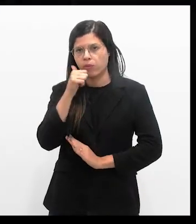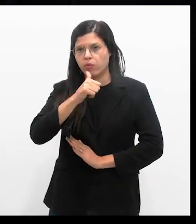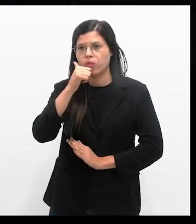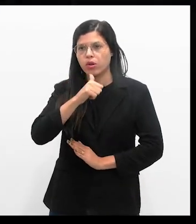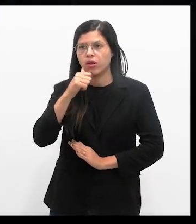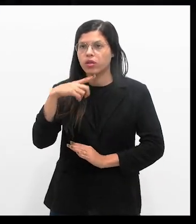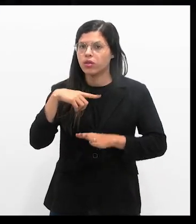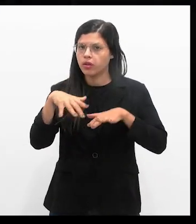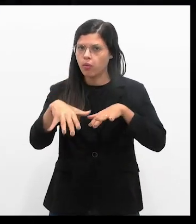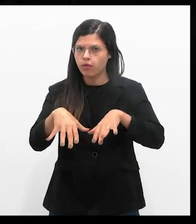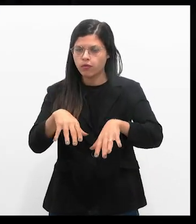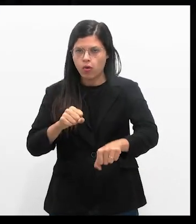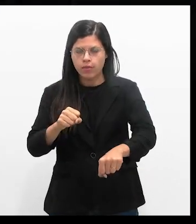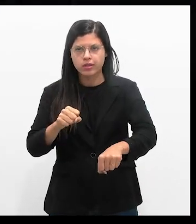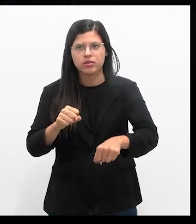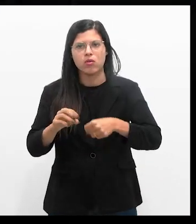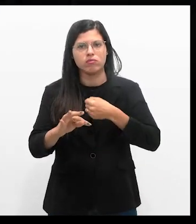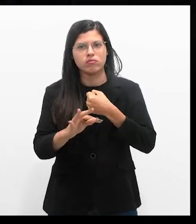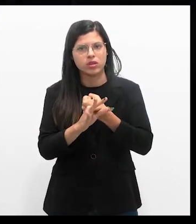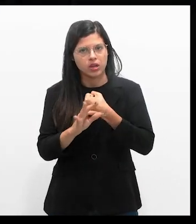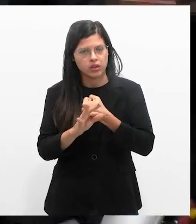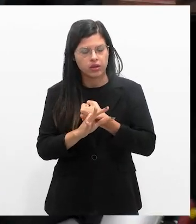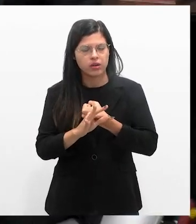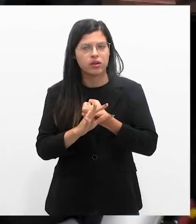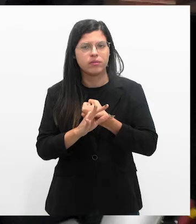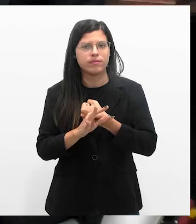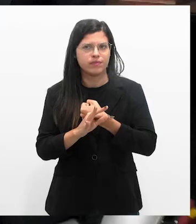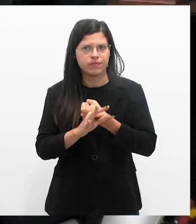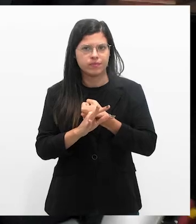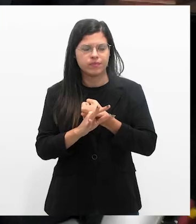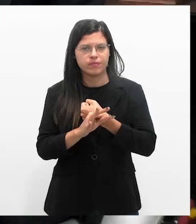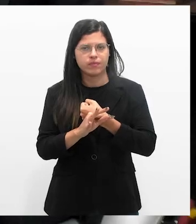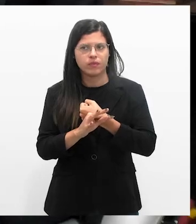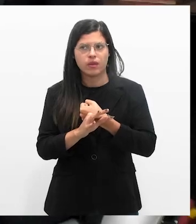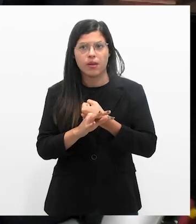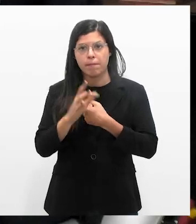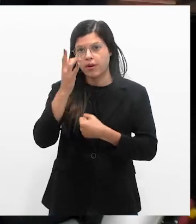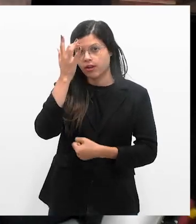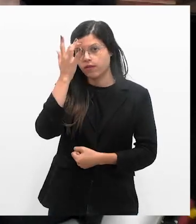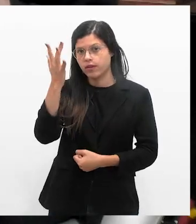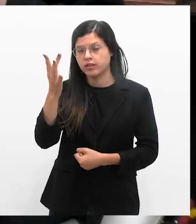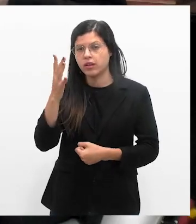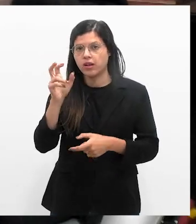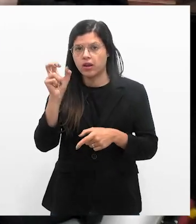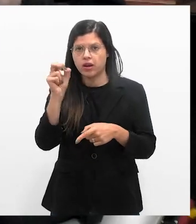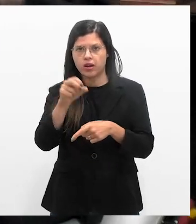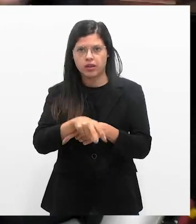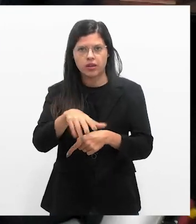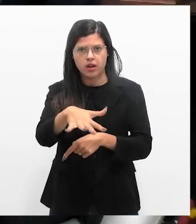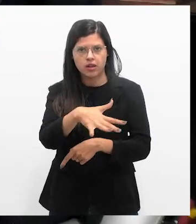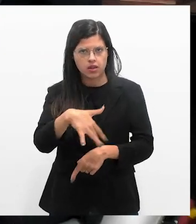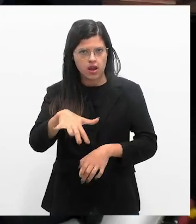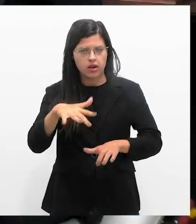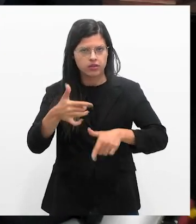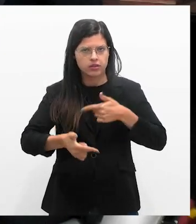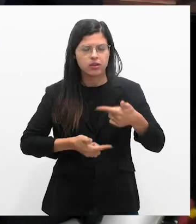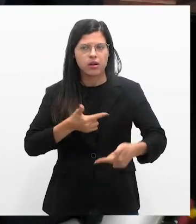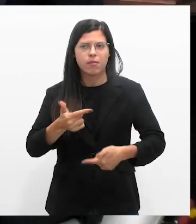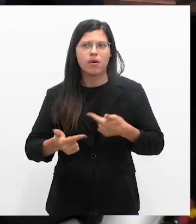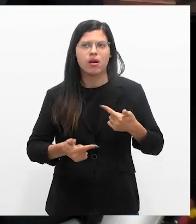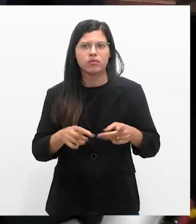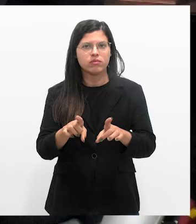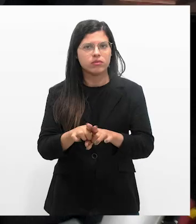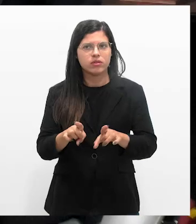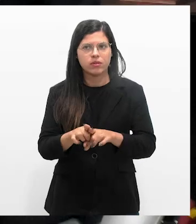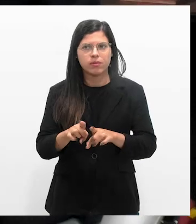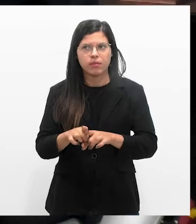que elas possam ter uma formação técnica, né, para que elas, né, facilitem o seu ingresso no mercado de